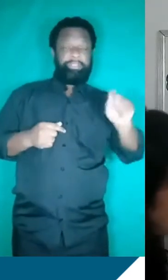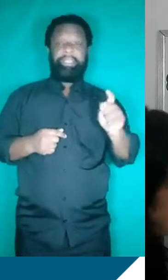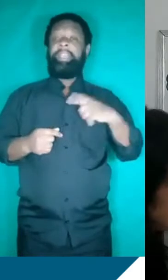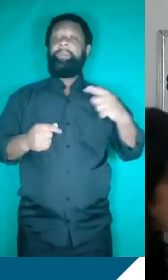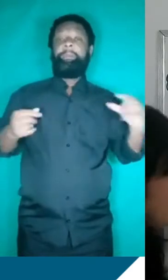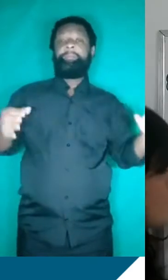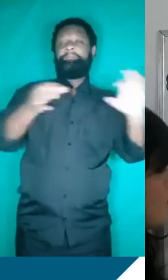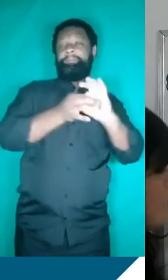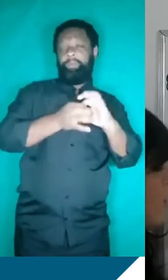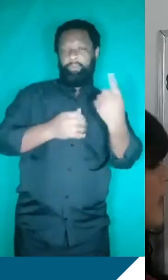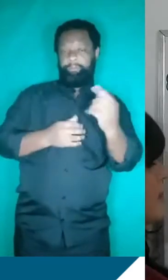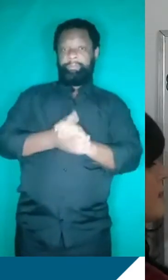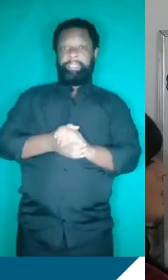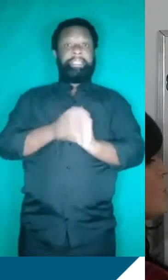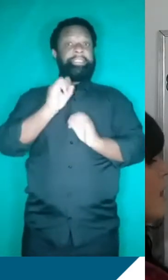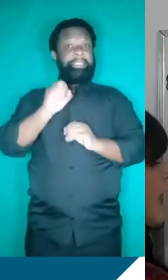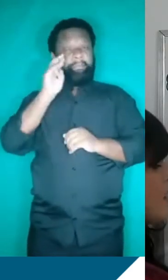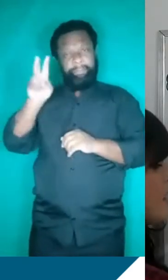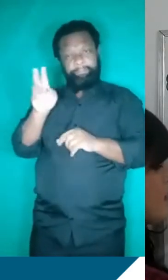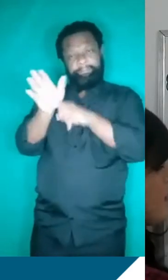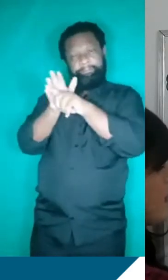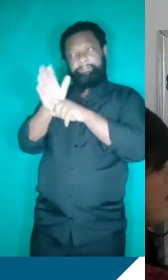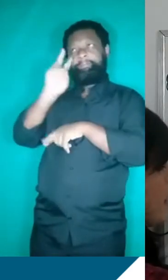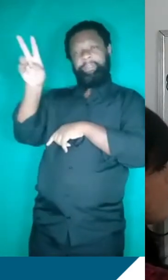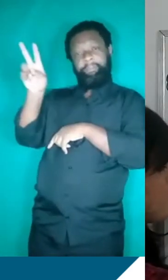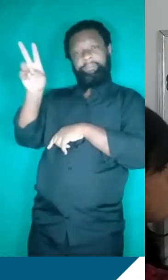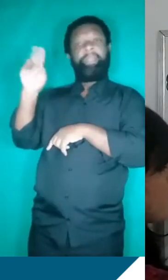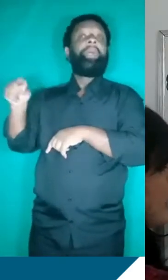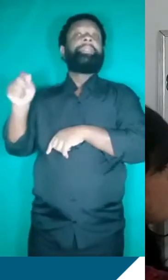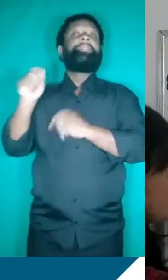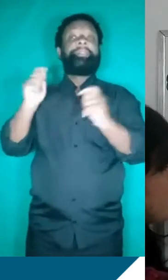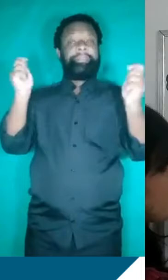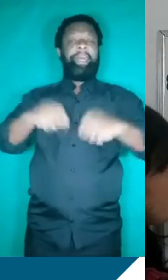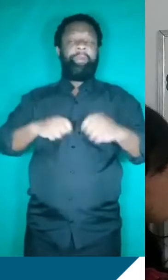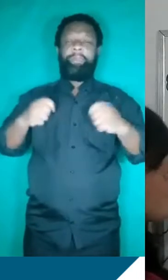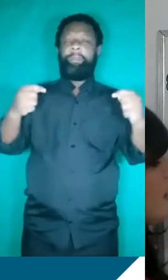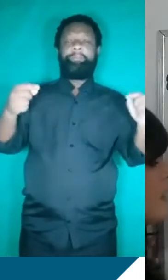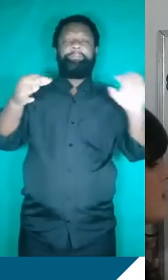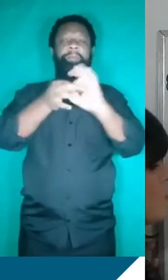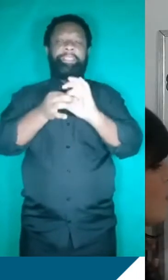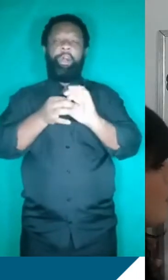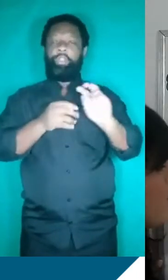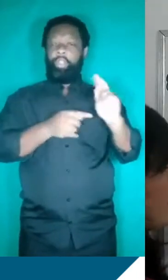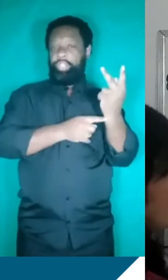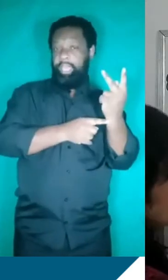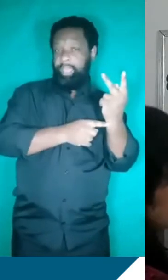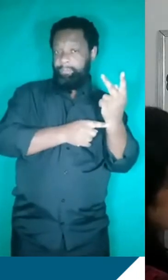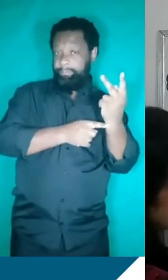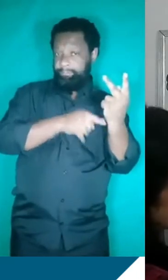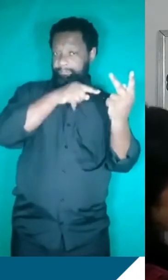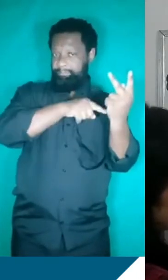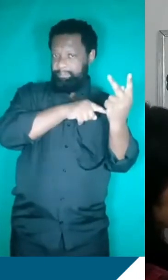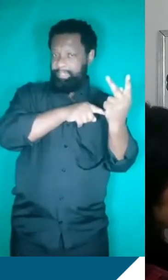se estabelece uma ligação de hidrogênio. Se nós olharmos aqui em cima também, é possível estabelecer uma ligação de hidrogênio entre